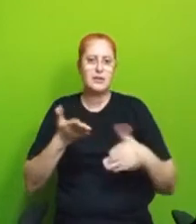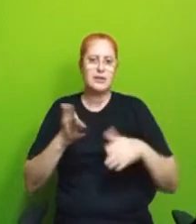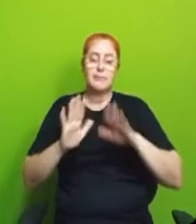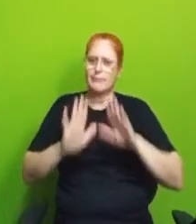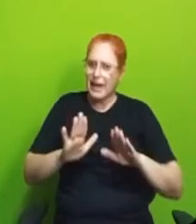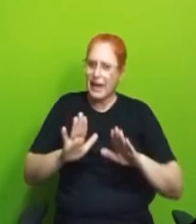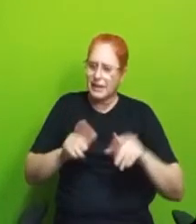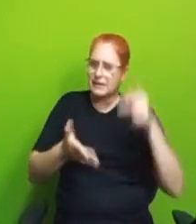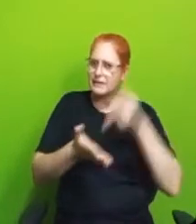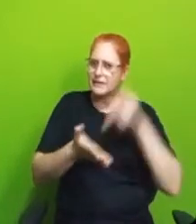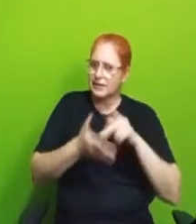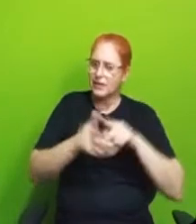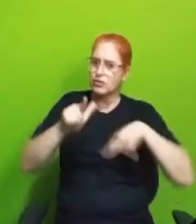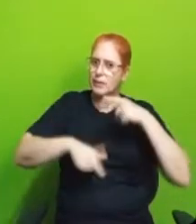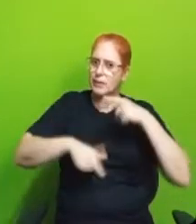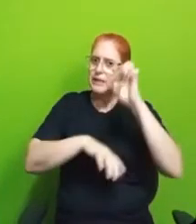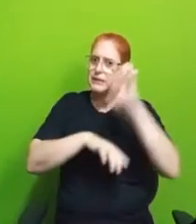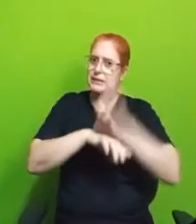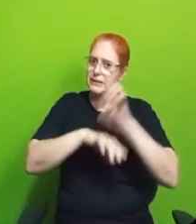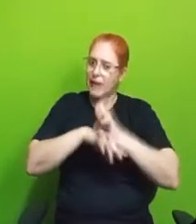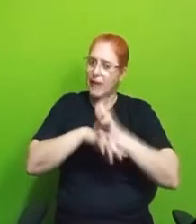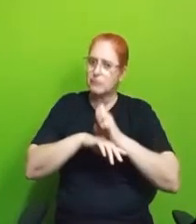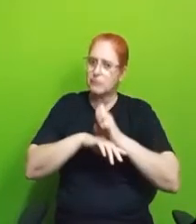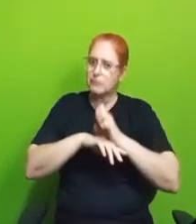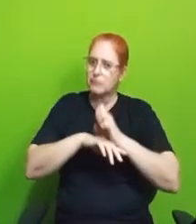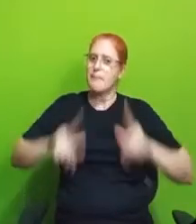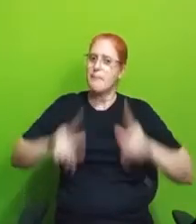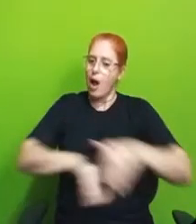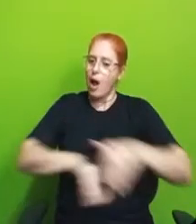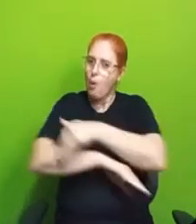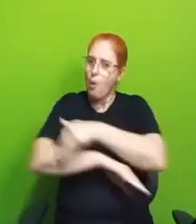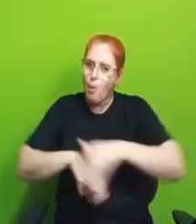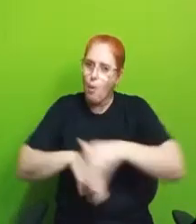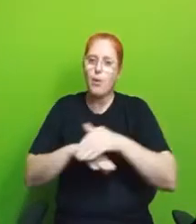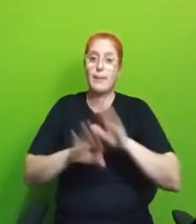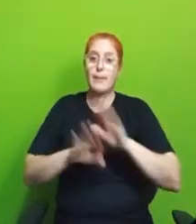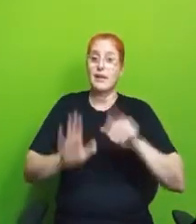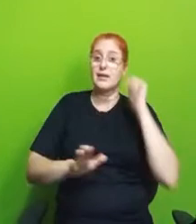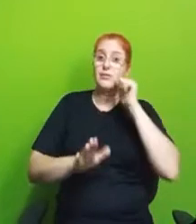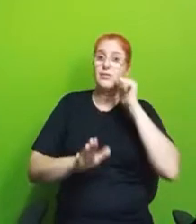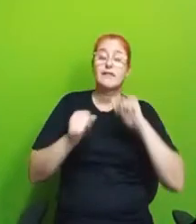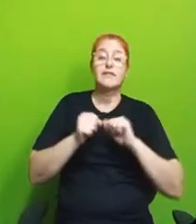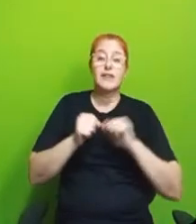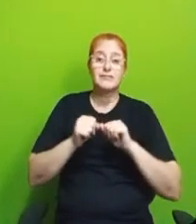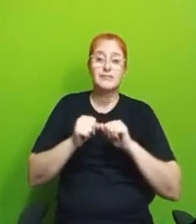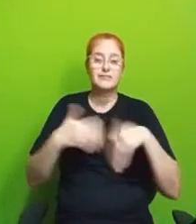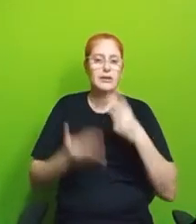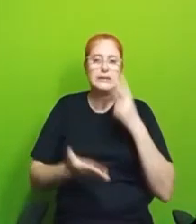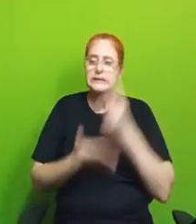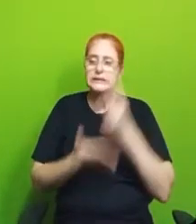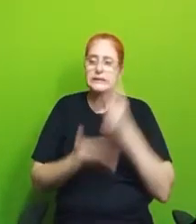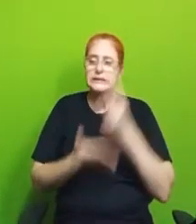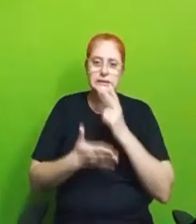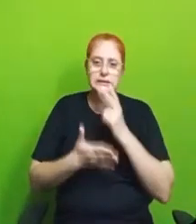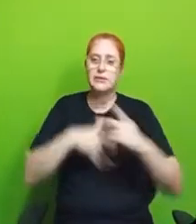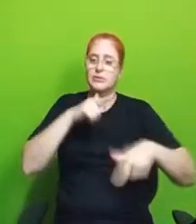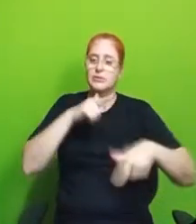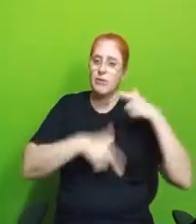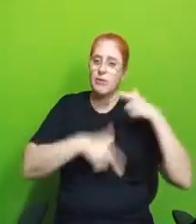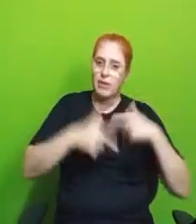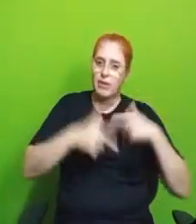promoção da saúde, que é a limpeza dos canais, a limpeza da rua, é feito pelas mulheres. Então, há esse contínuo entre o trabalho feito